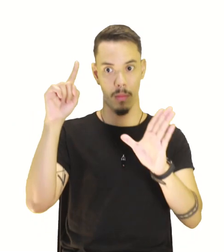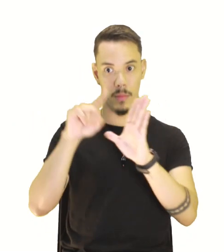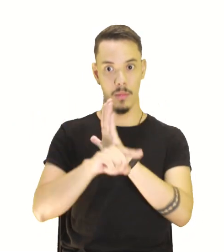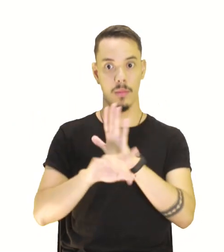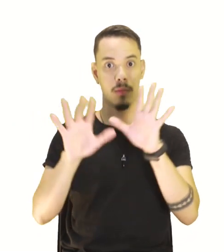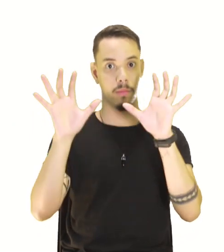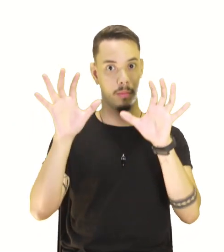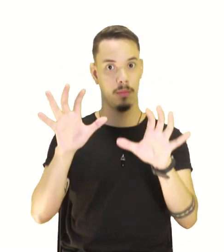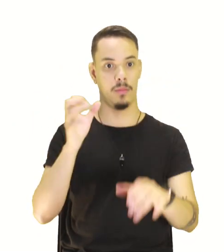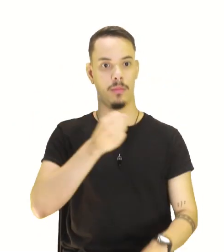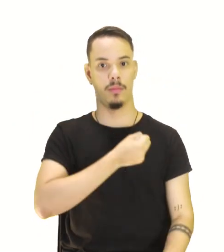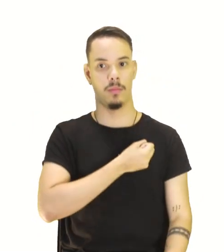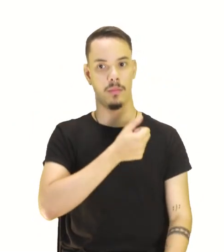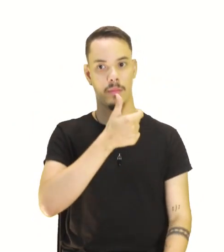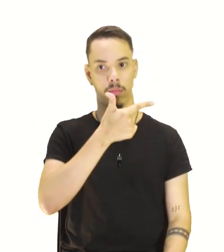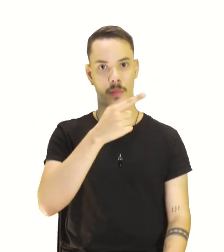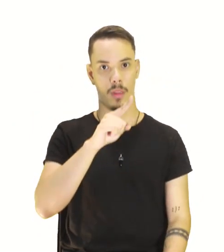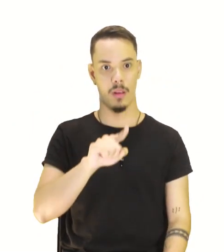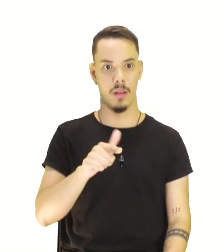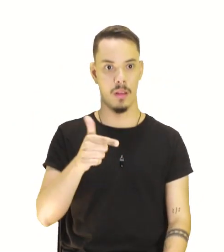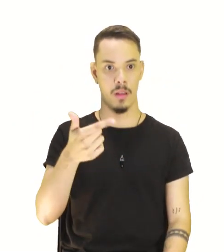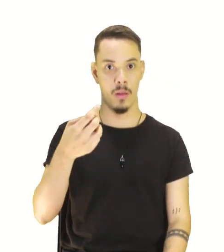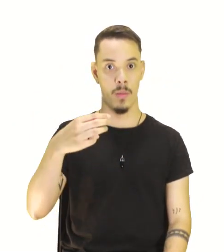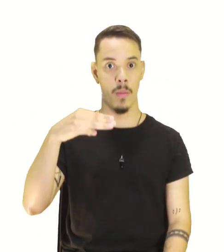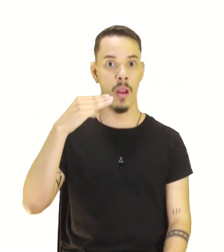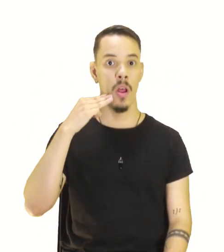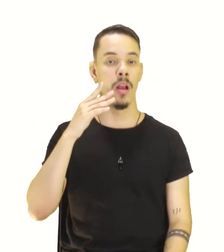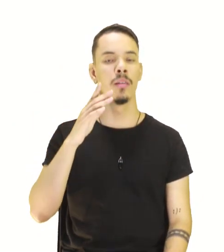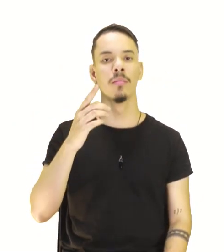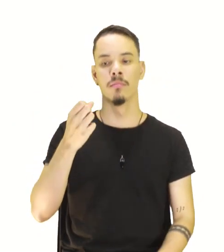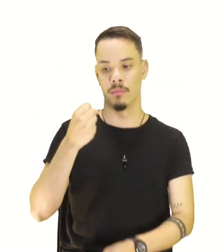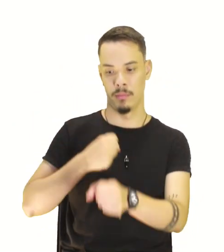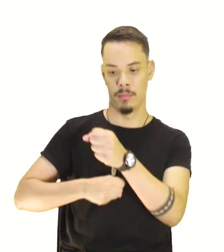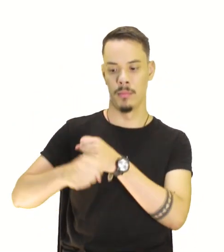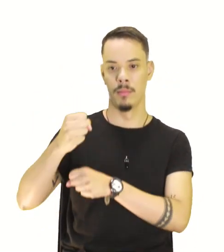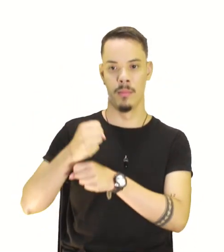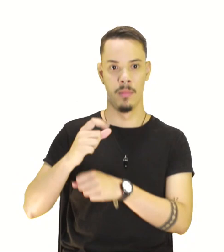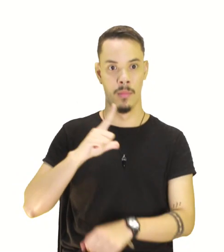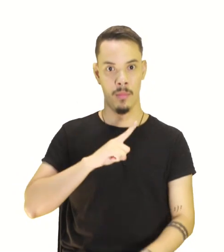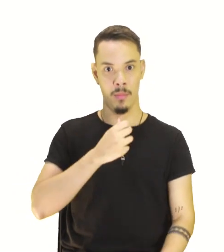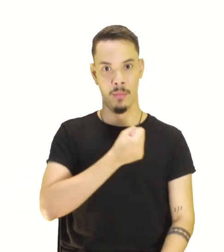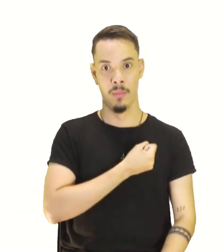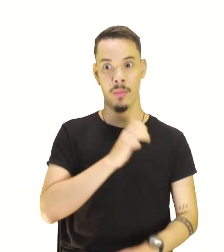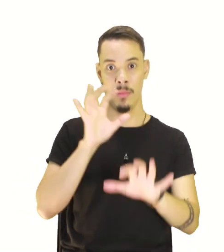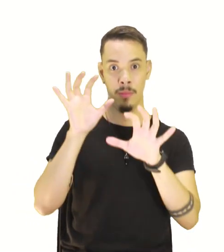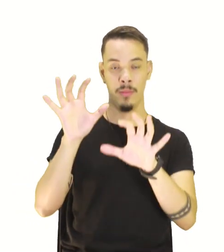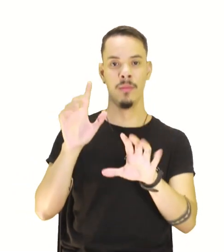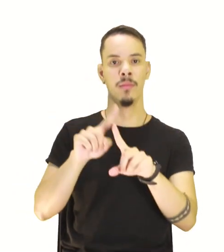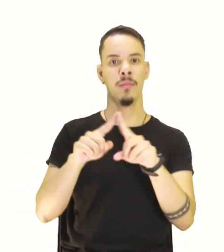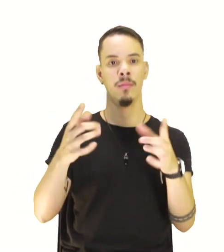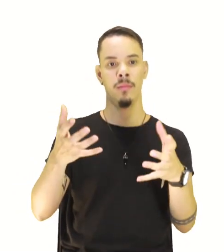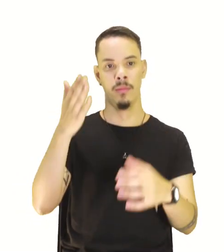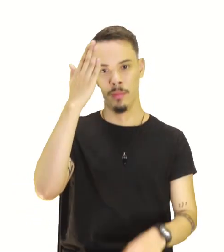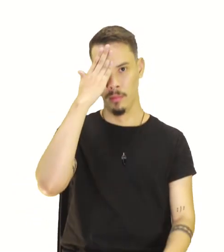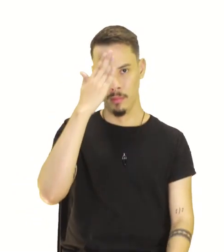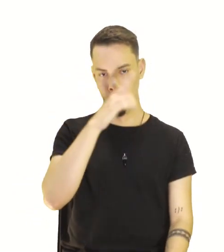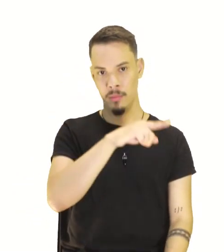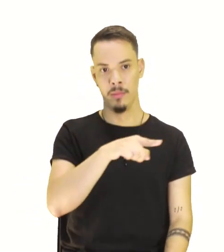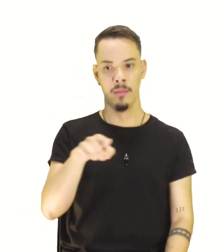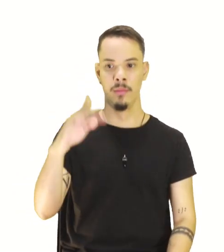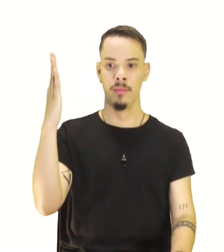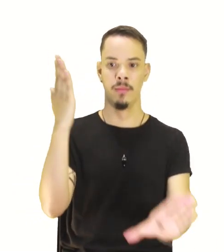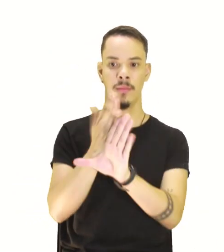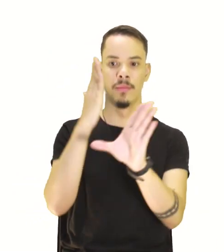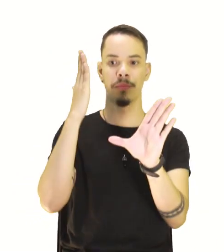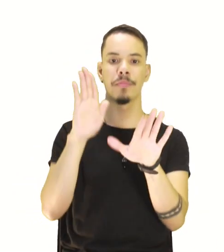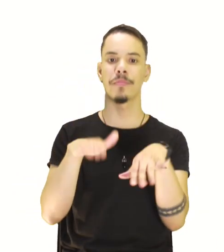número dessa maneira. Inclusive, no ano passado, ele passou um número assim e só queria que você descobrisse qual era o